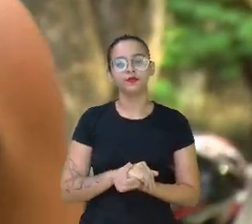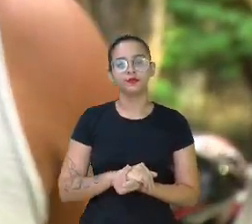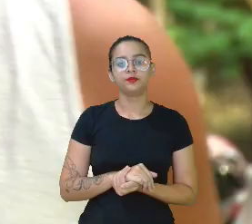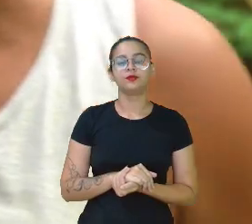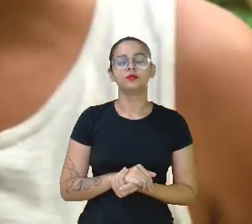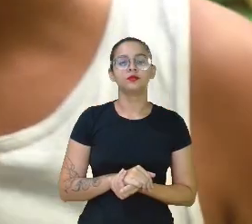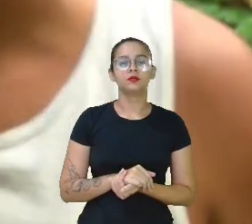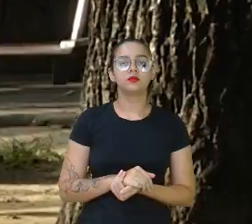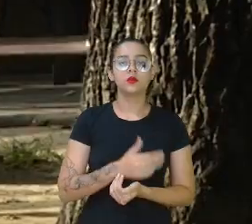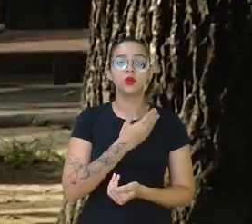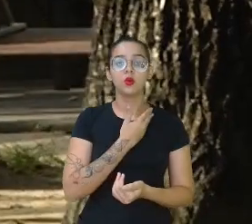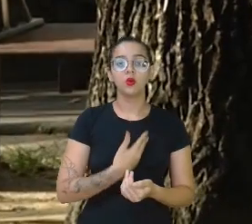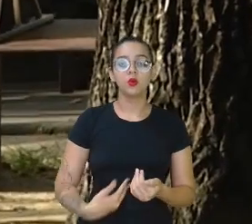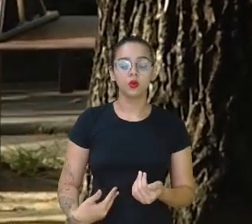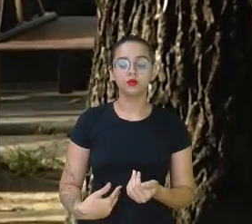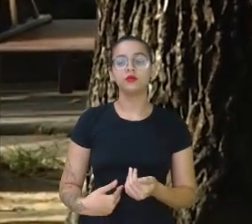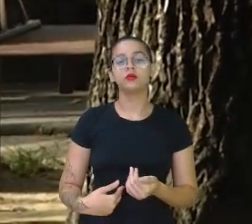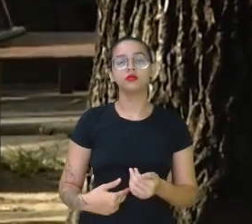E a educação